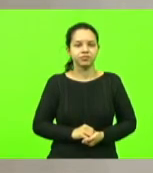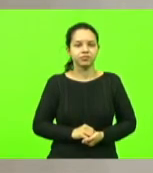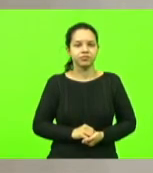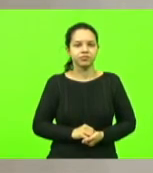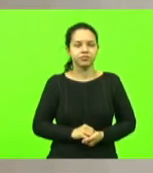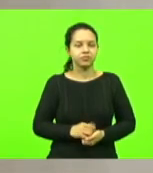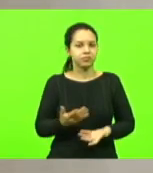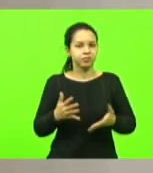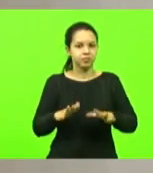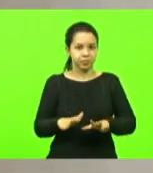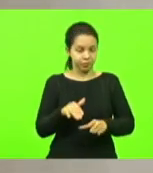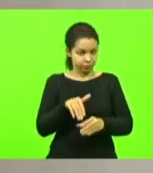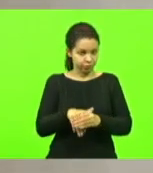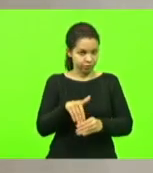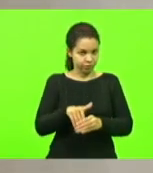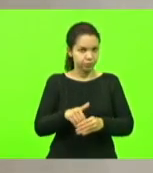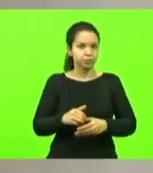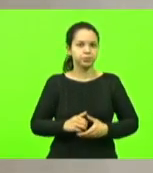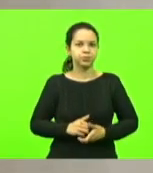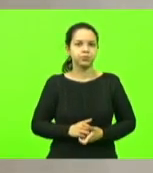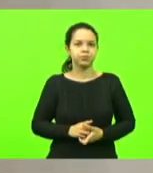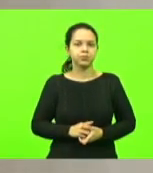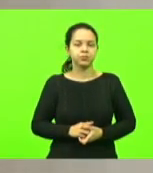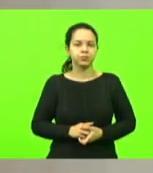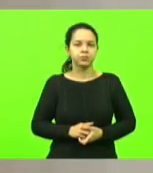Não havendo quem queira discutir, em votação.